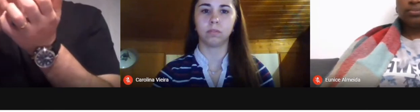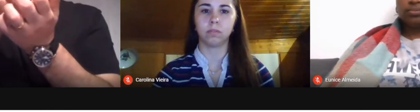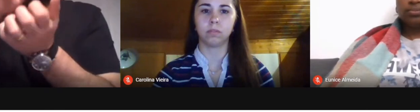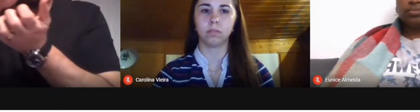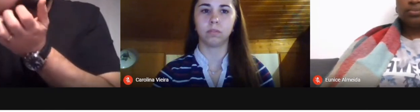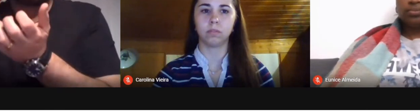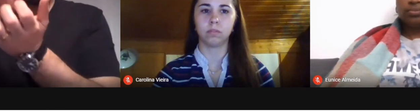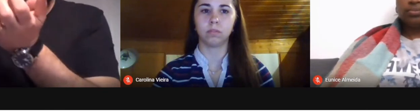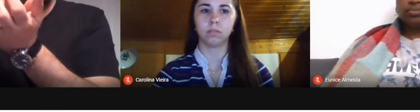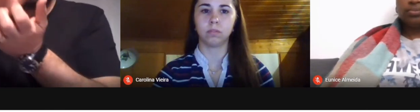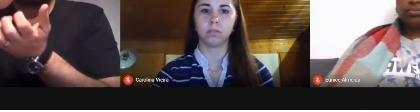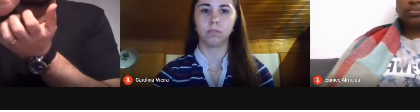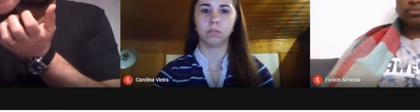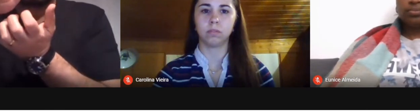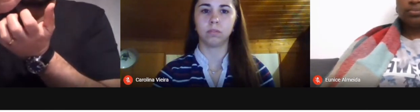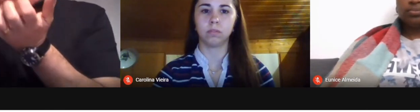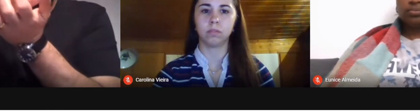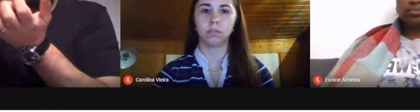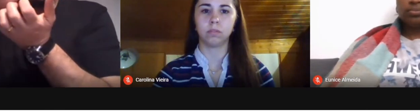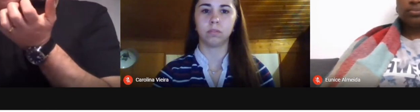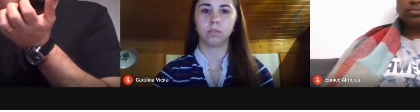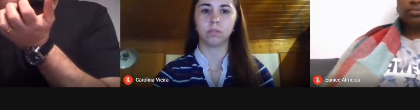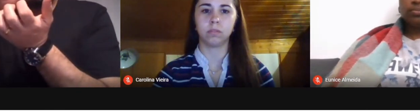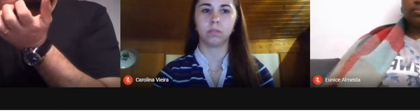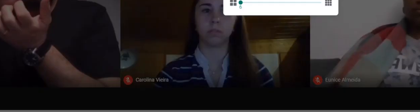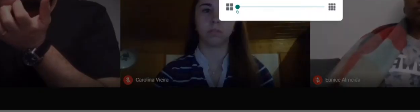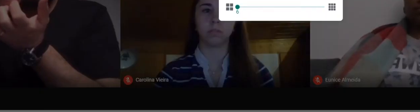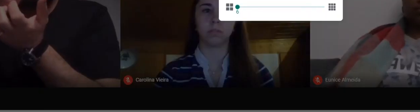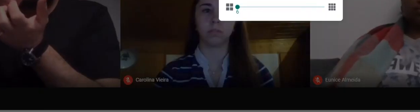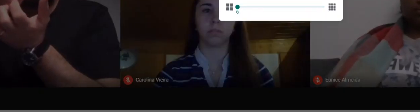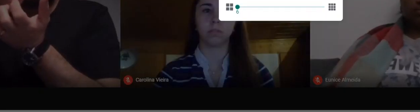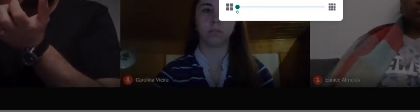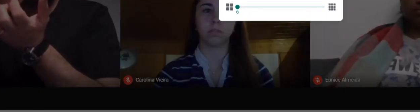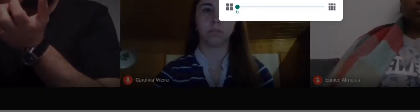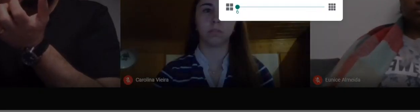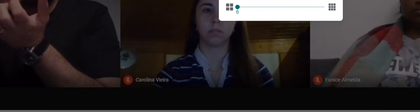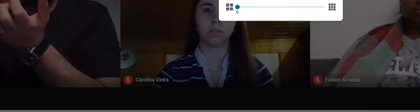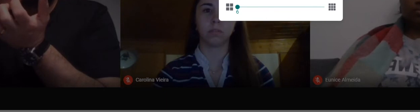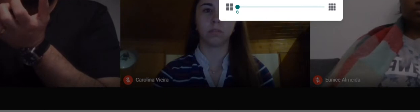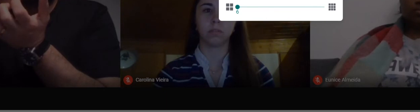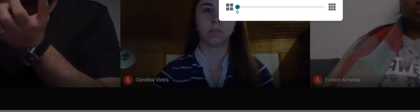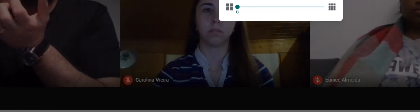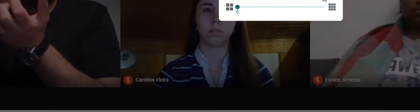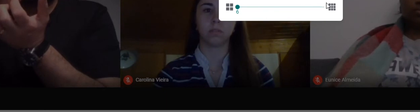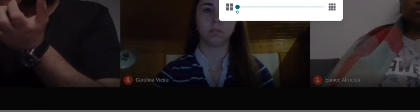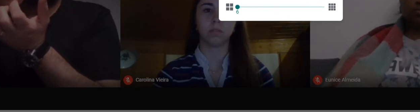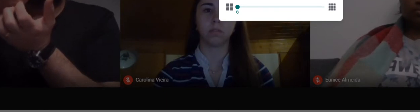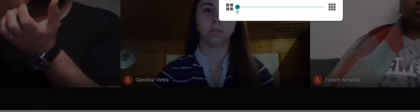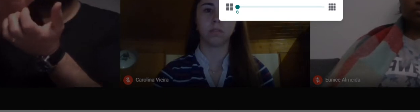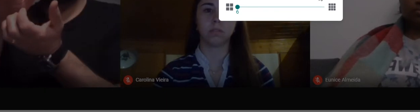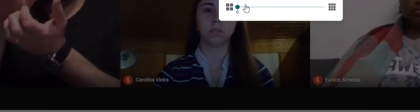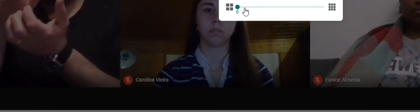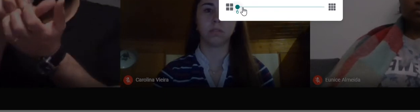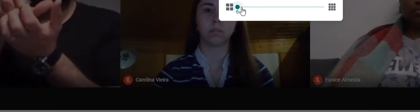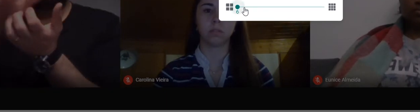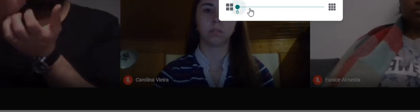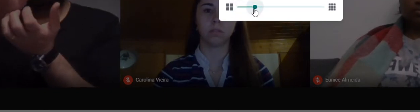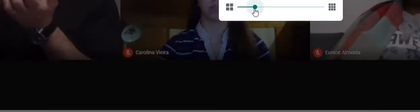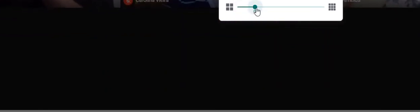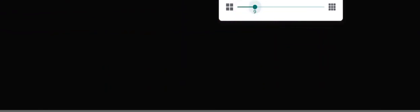acaba por ranger muito os dentes e até o maxilar superior acaba por avançar em relação ao